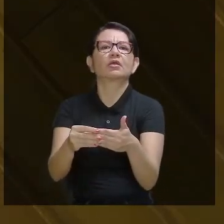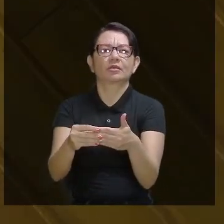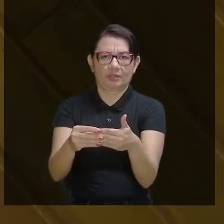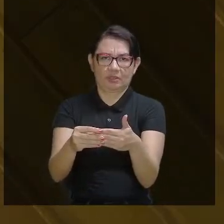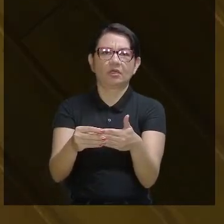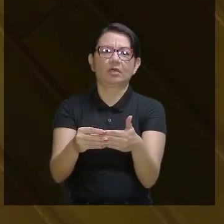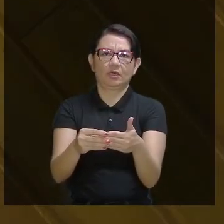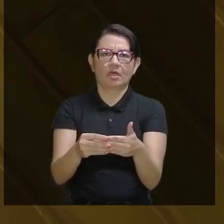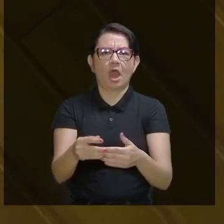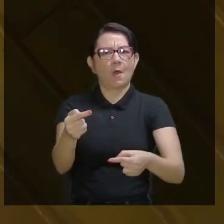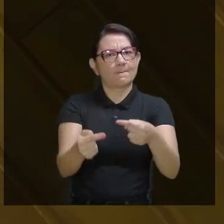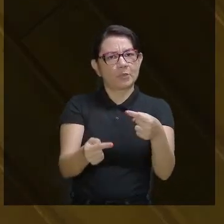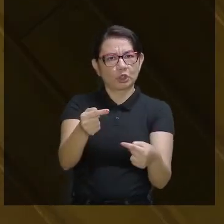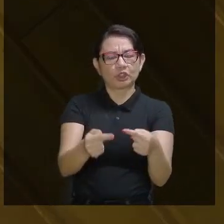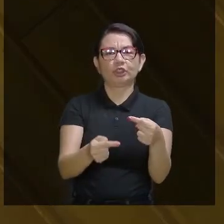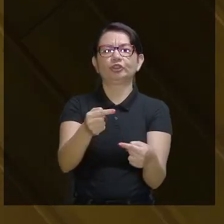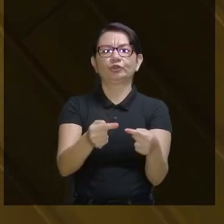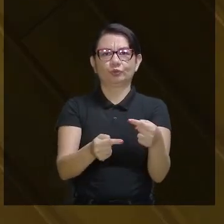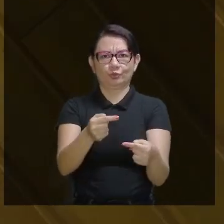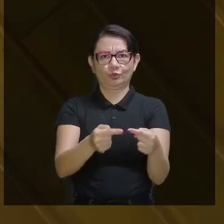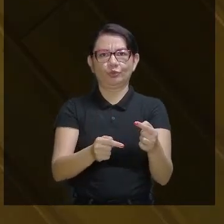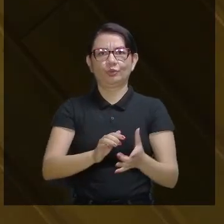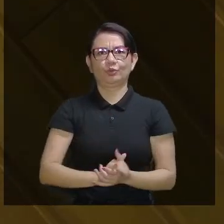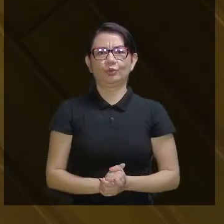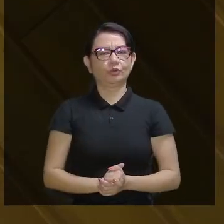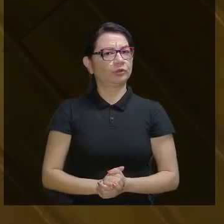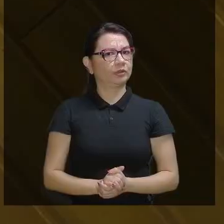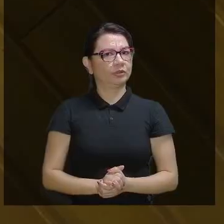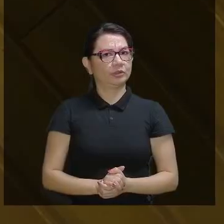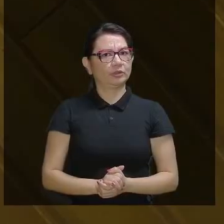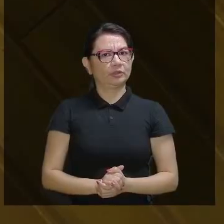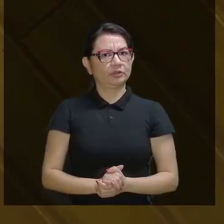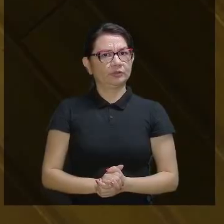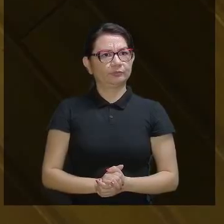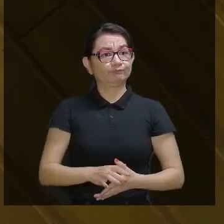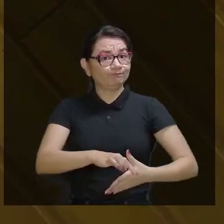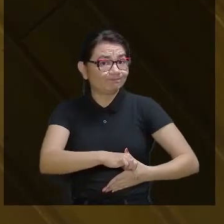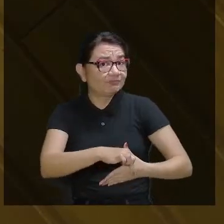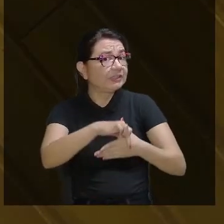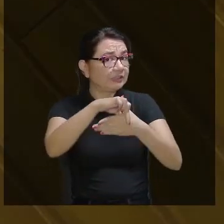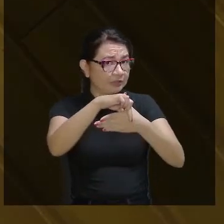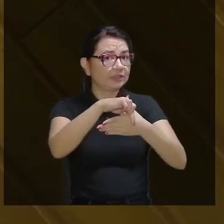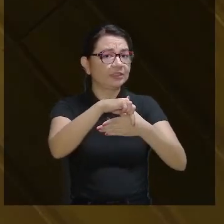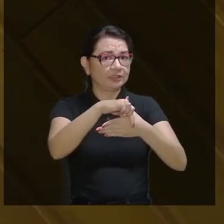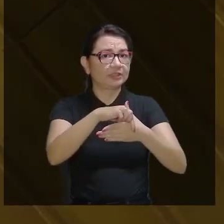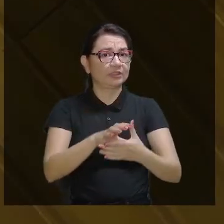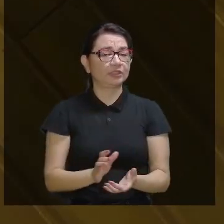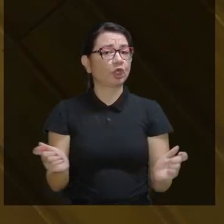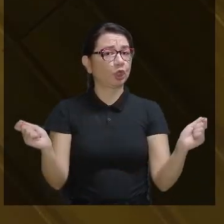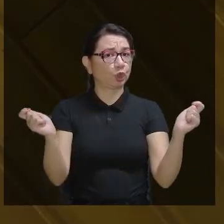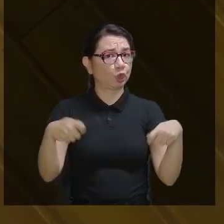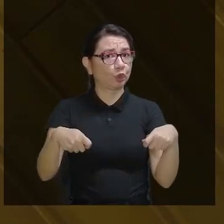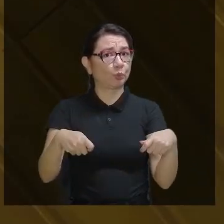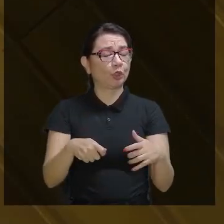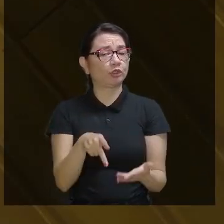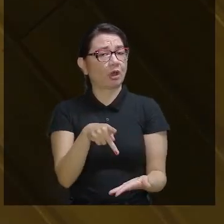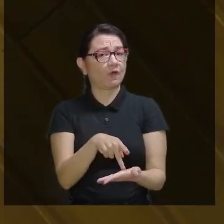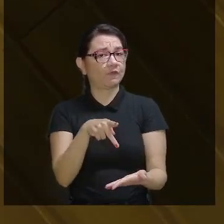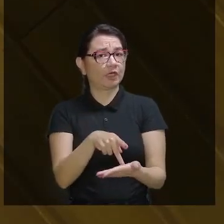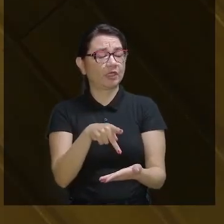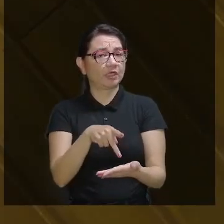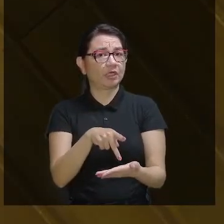de políticos, de ídolos, de líderes que possam, na